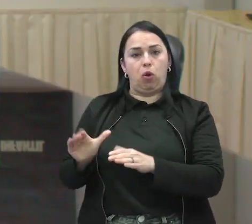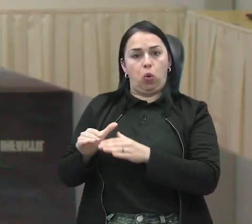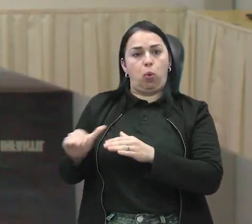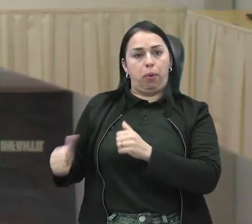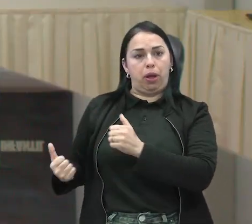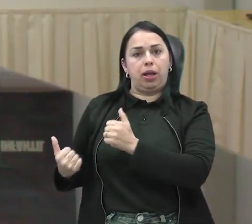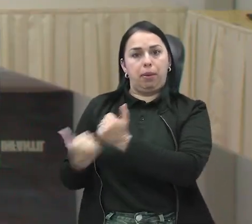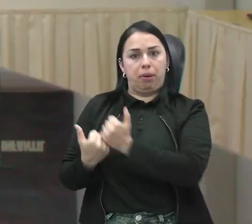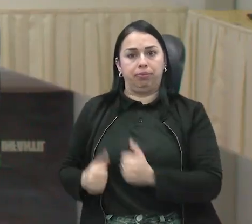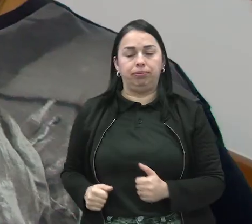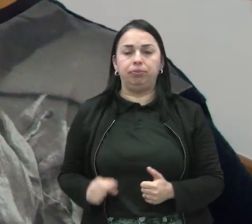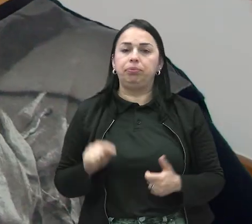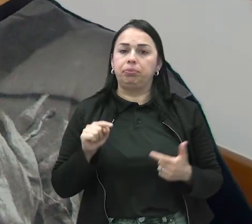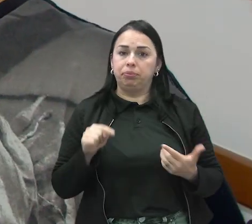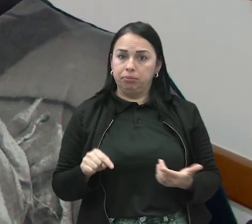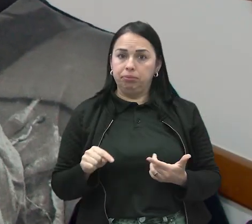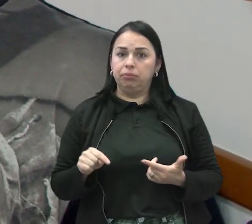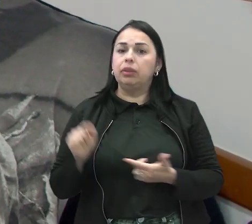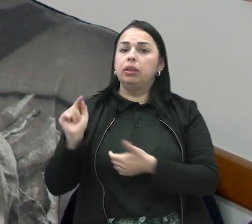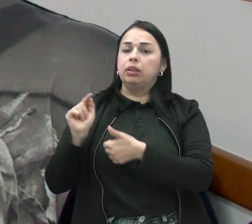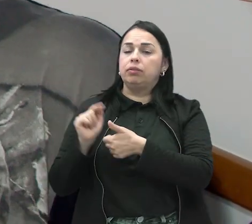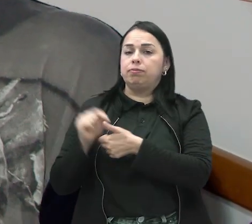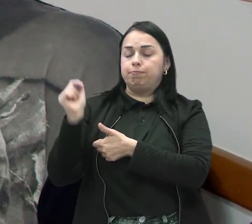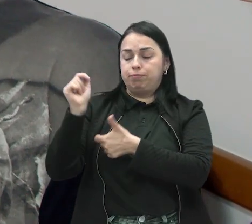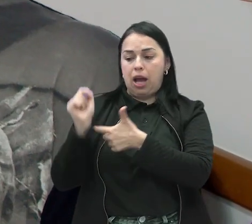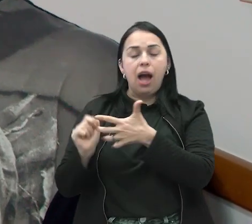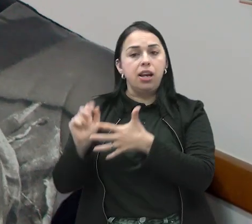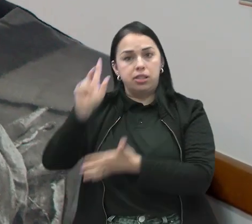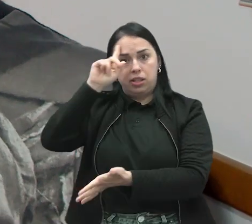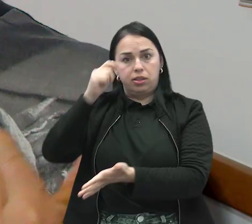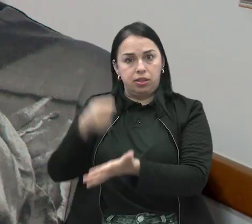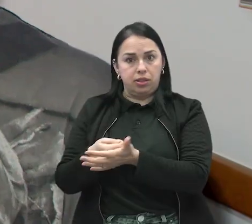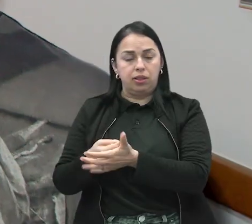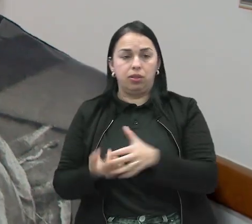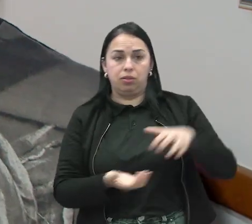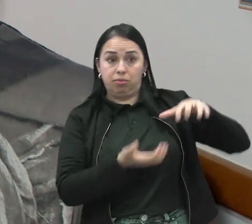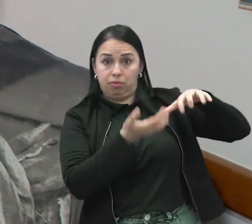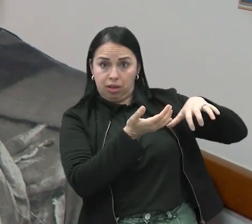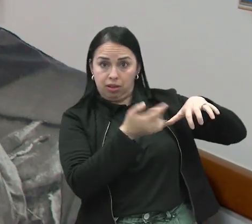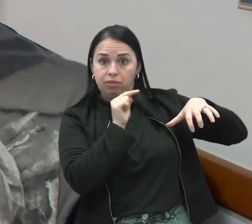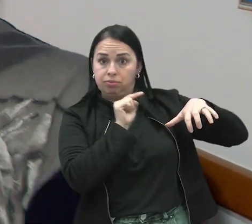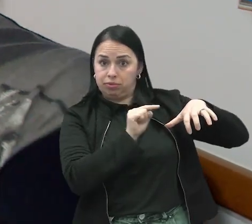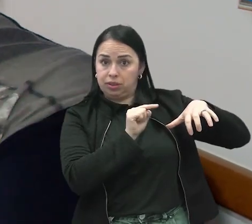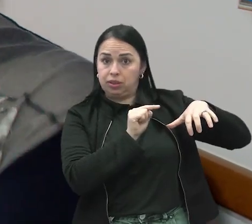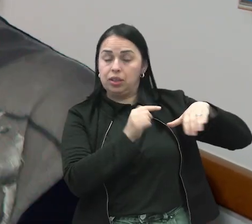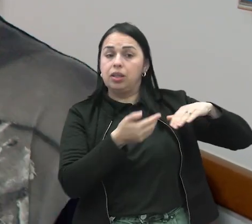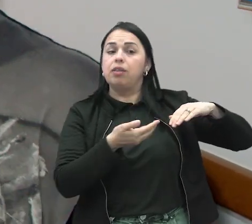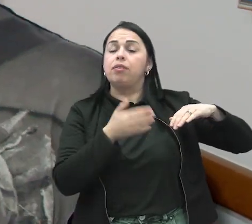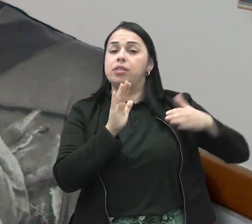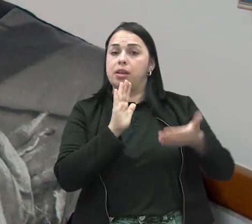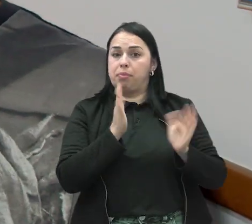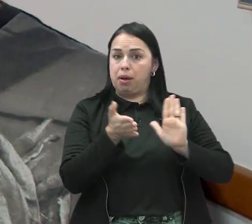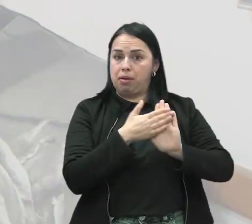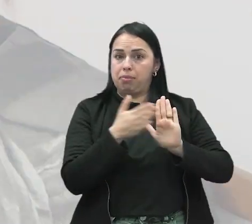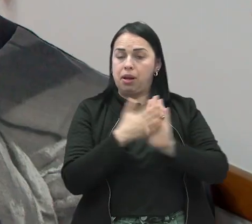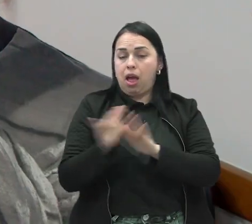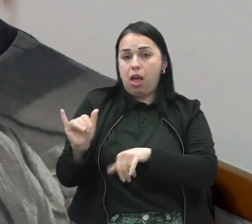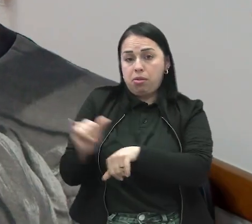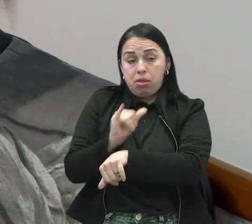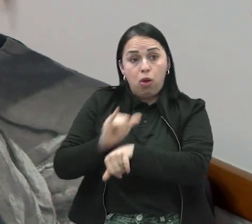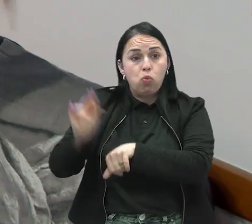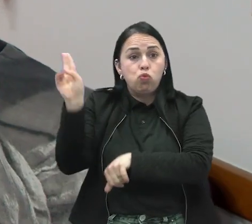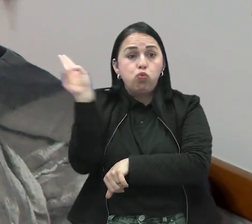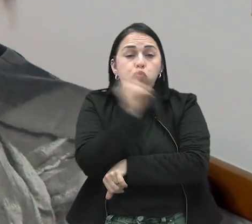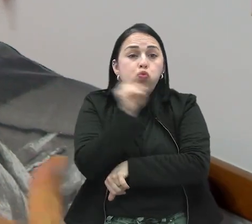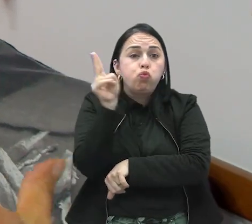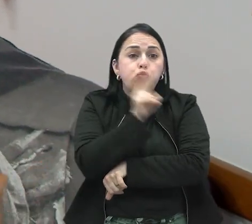representado pela Frente Parlamentar. Foram tomadas várias decisões, tanto no Congresso Nacional, porque essa será uma pauta, são